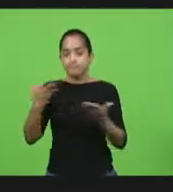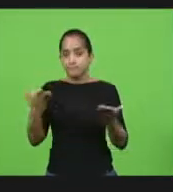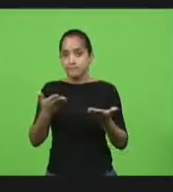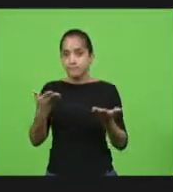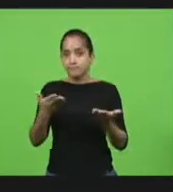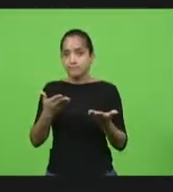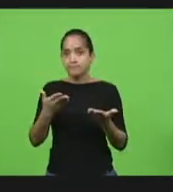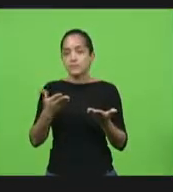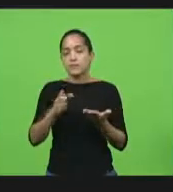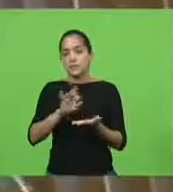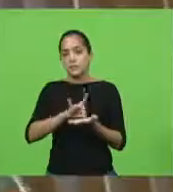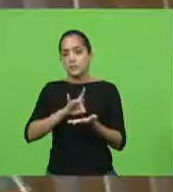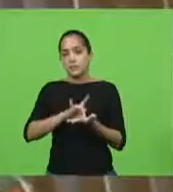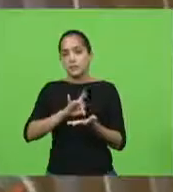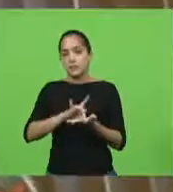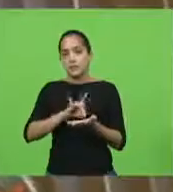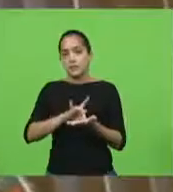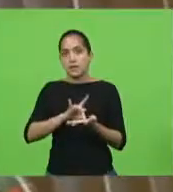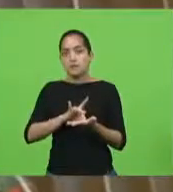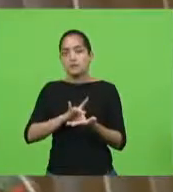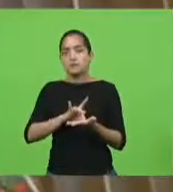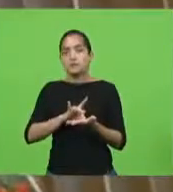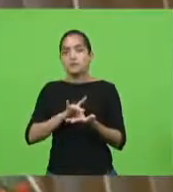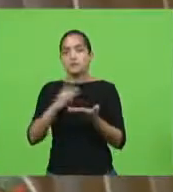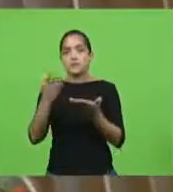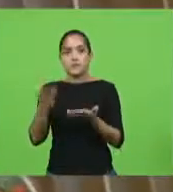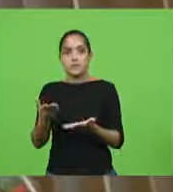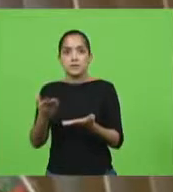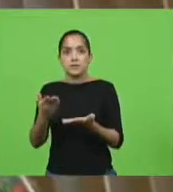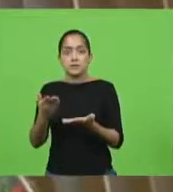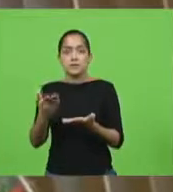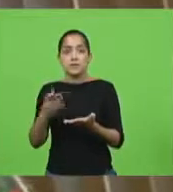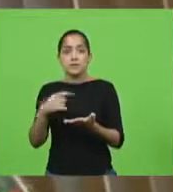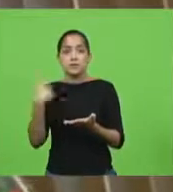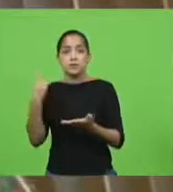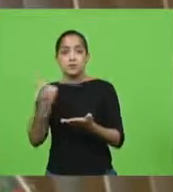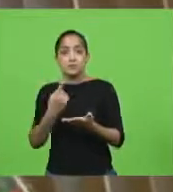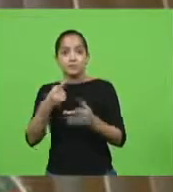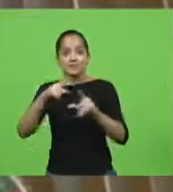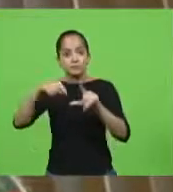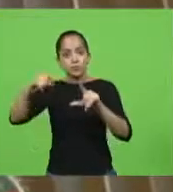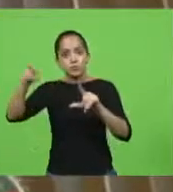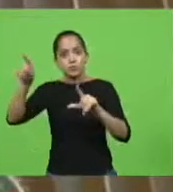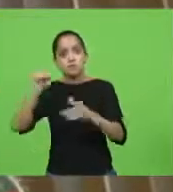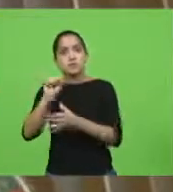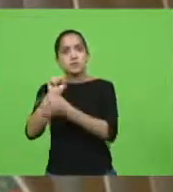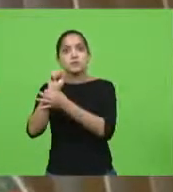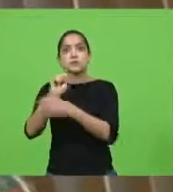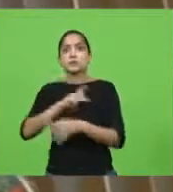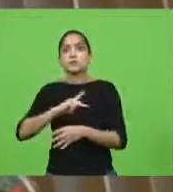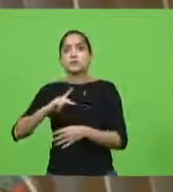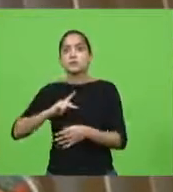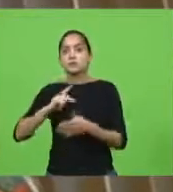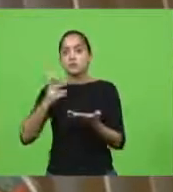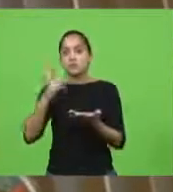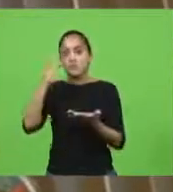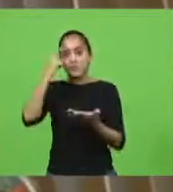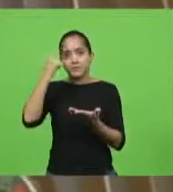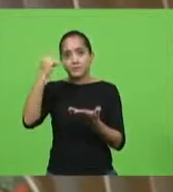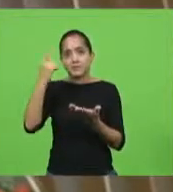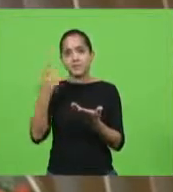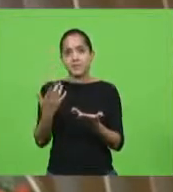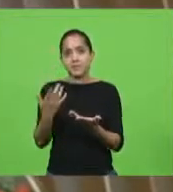é verdade, é muito justo o que o senhor falou. Nós aqui, os índices da segurança pública, para os senhores terem uma ideia, eles